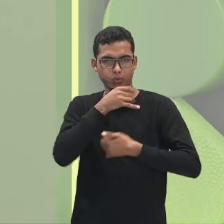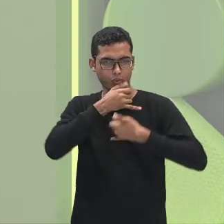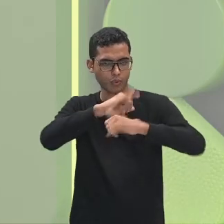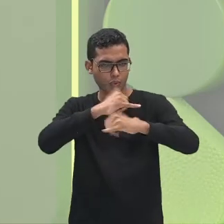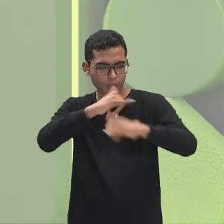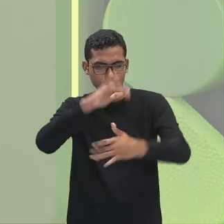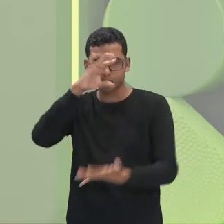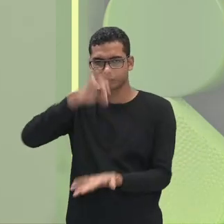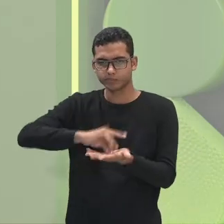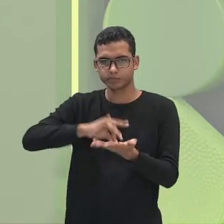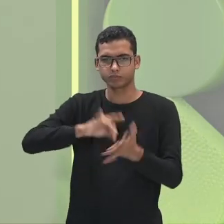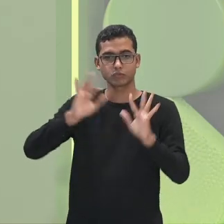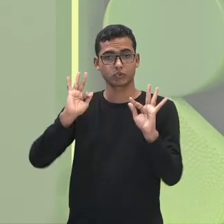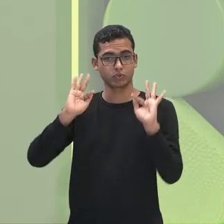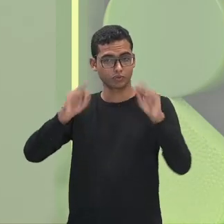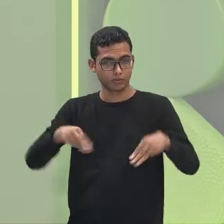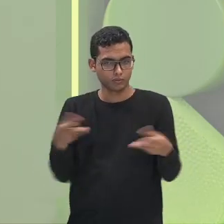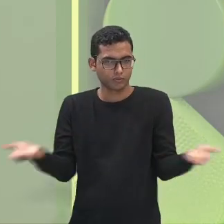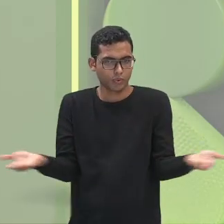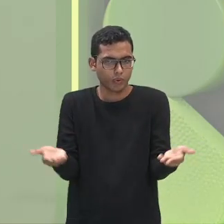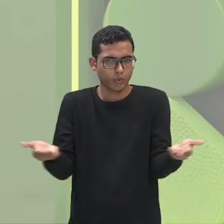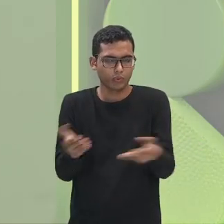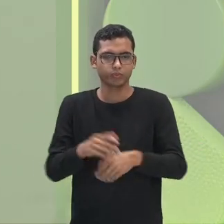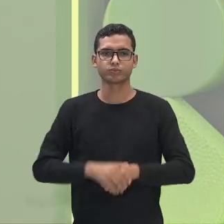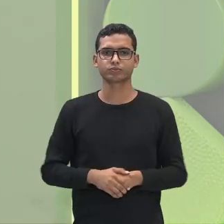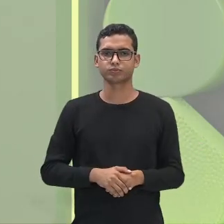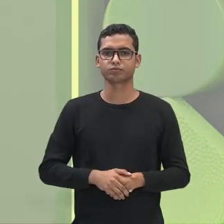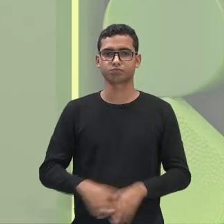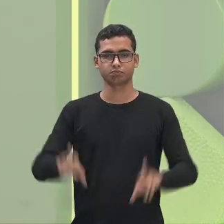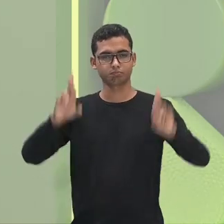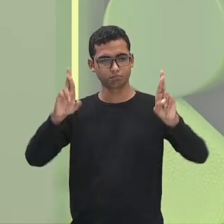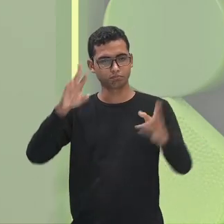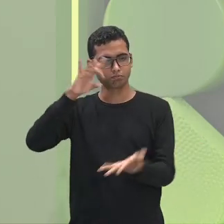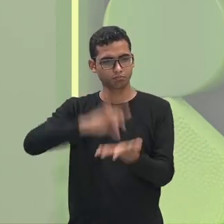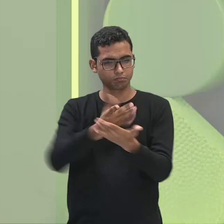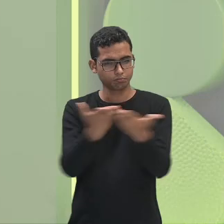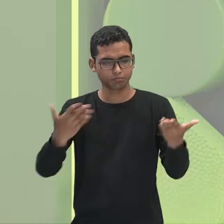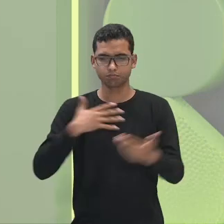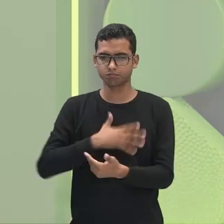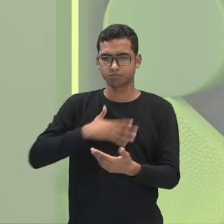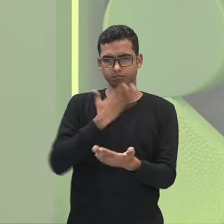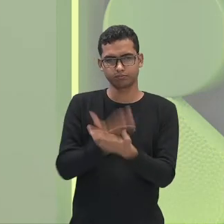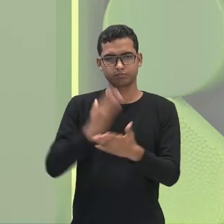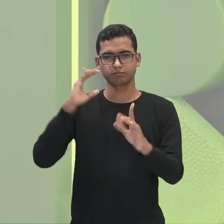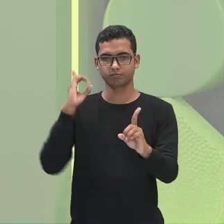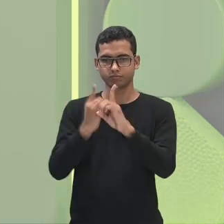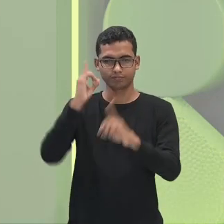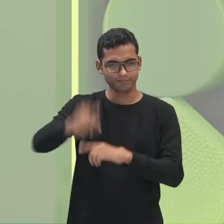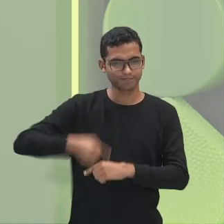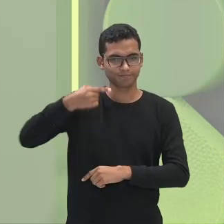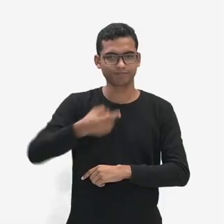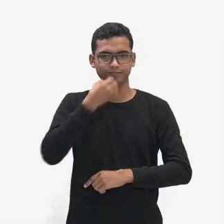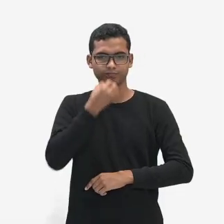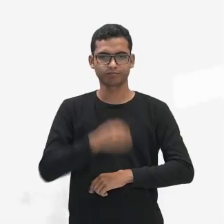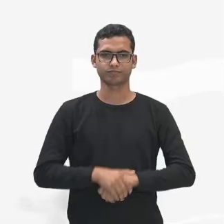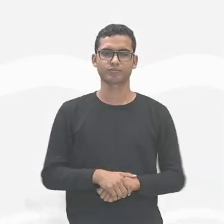eletricidade. Finalizo aqui e eu espero que vocês tenham gostado e até mais.